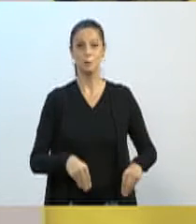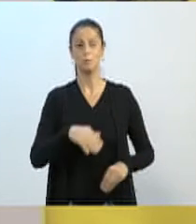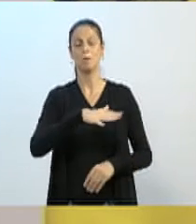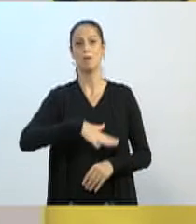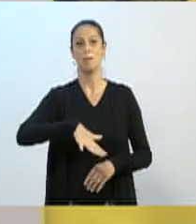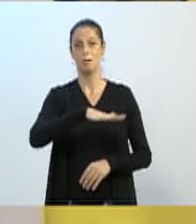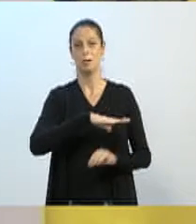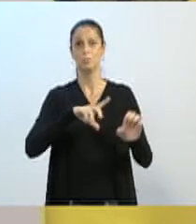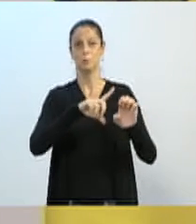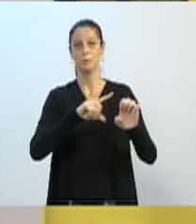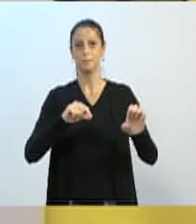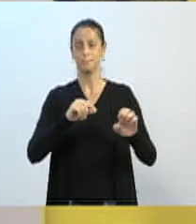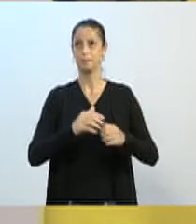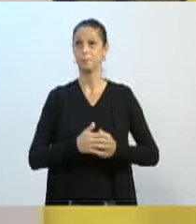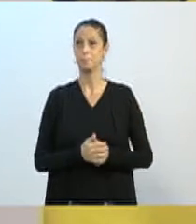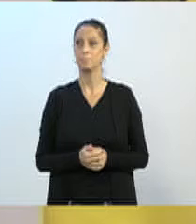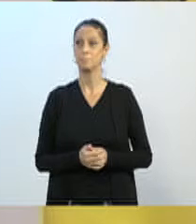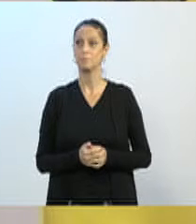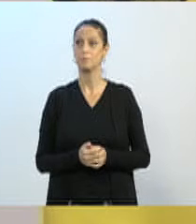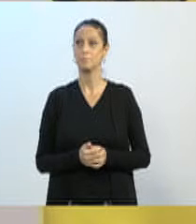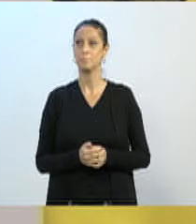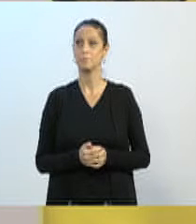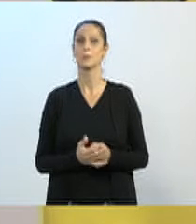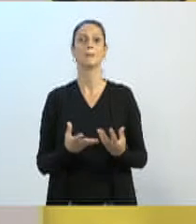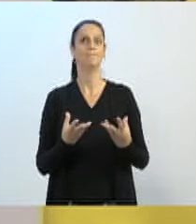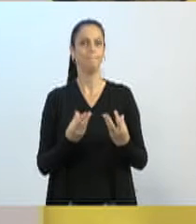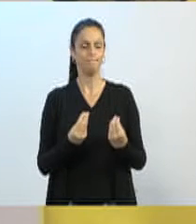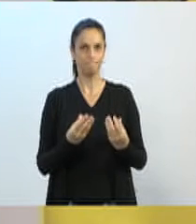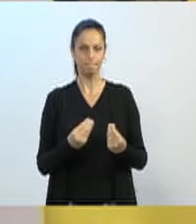desse setor, tanto ou até mais do que a